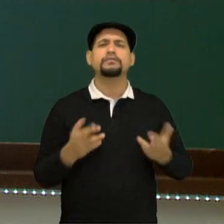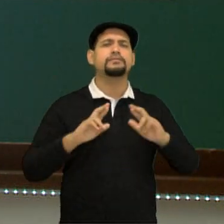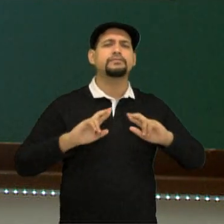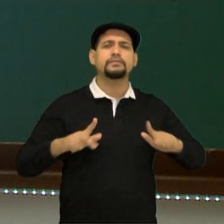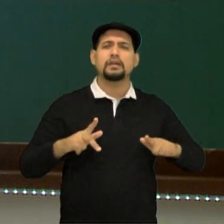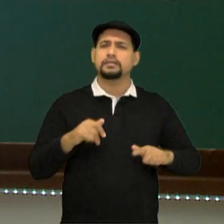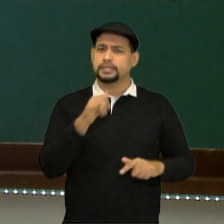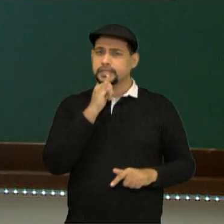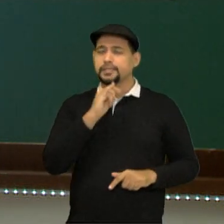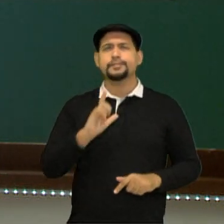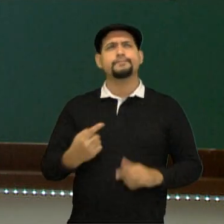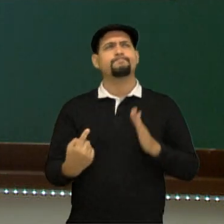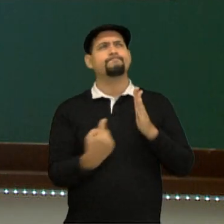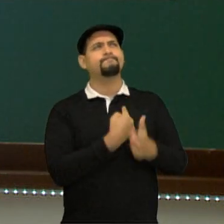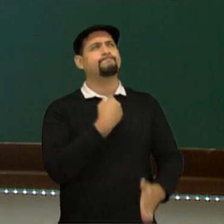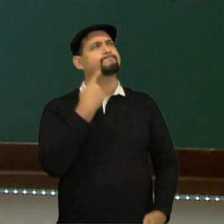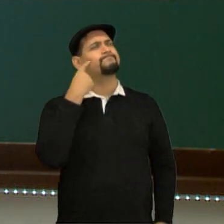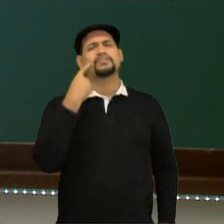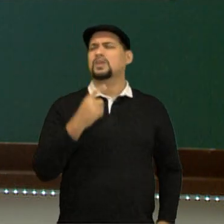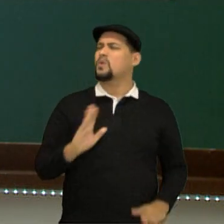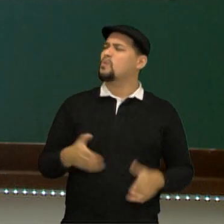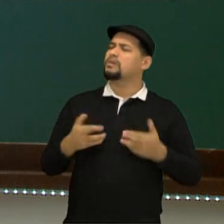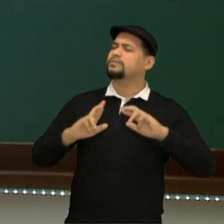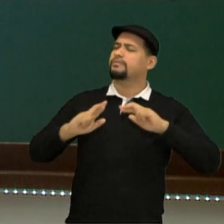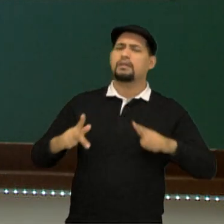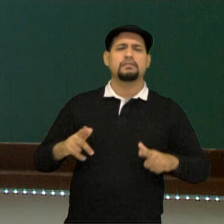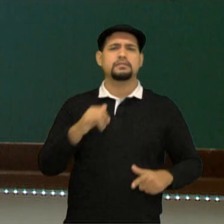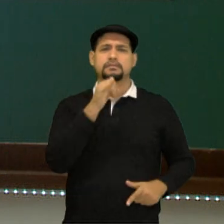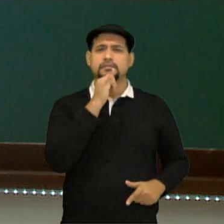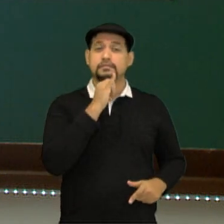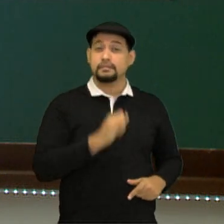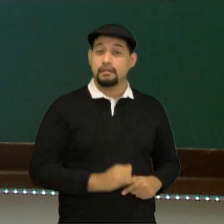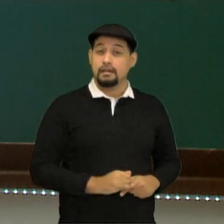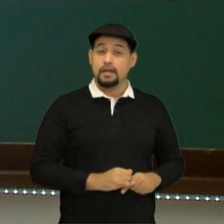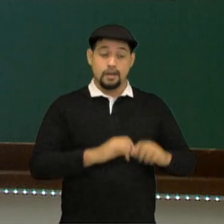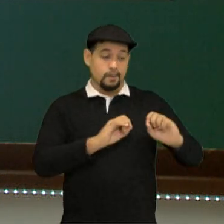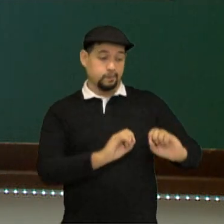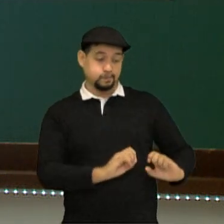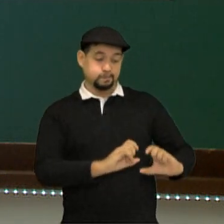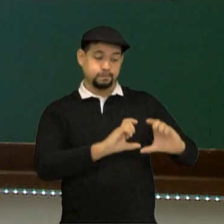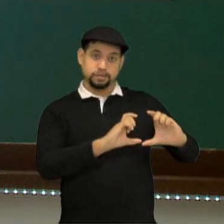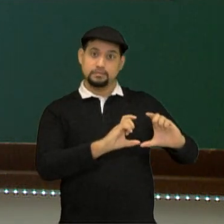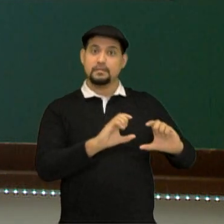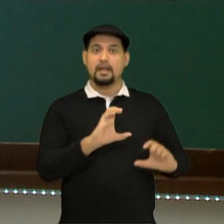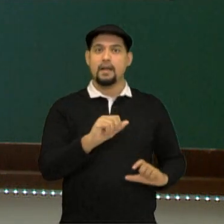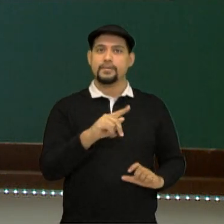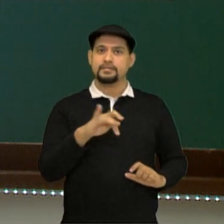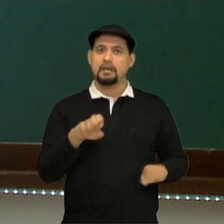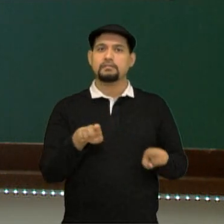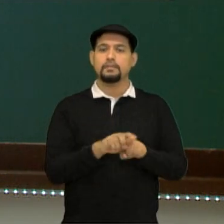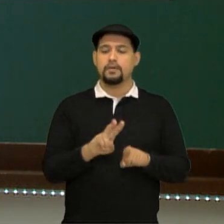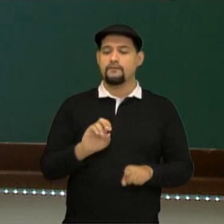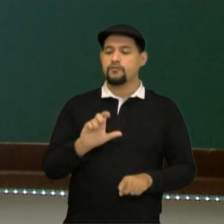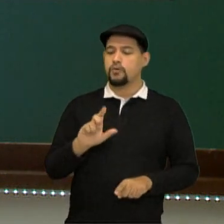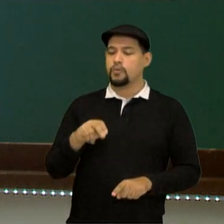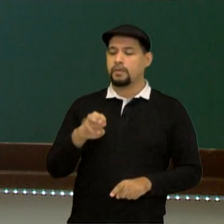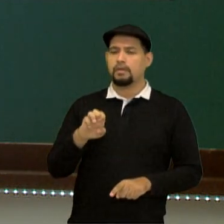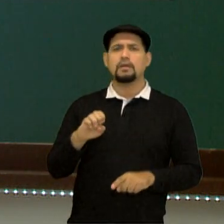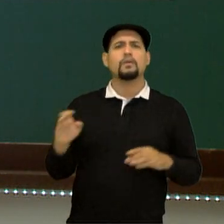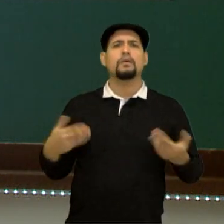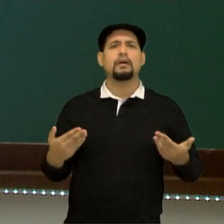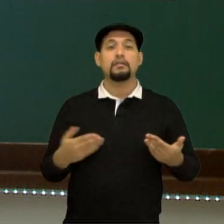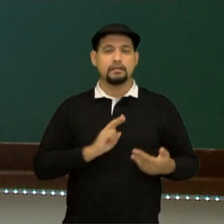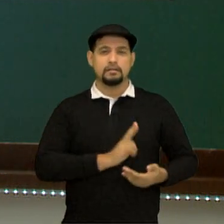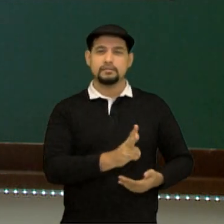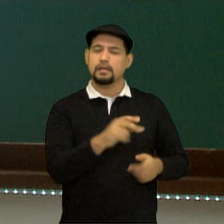diferença? Sempre vem essa pergunta, professor. Qual a diferença entre capacidade e volume, gente? Essa é uma pergunta que